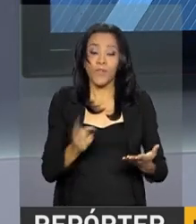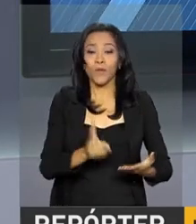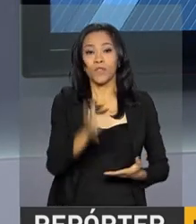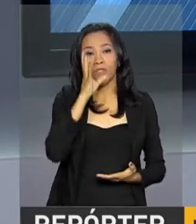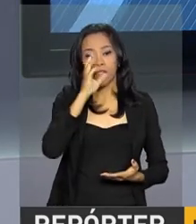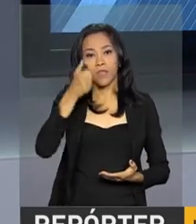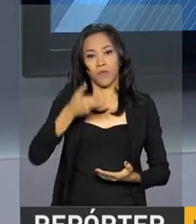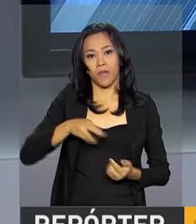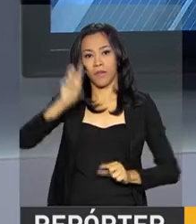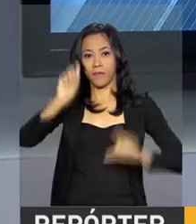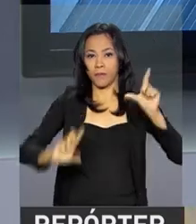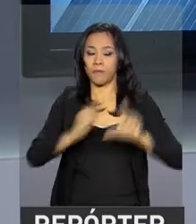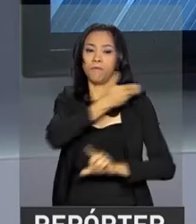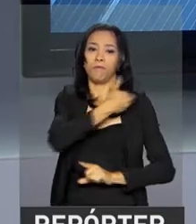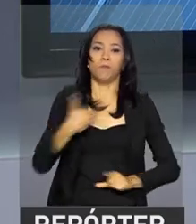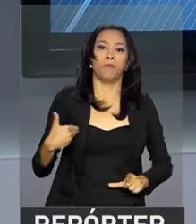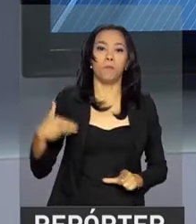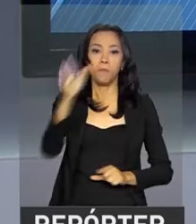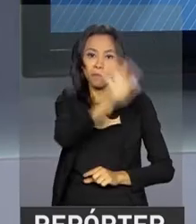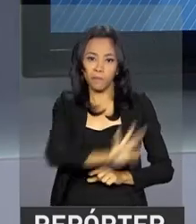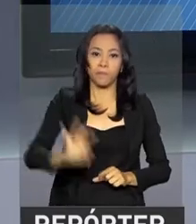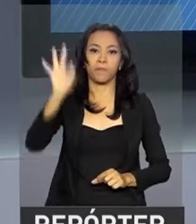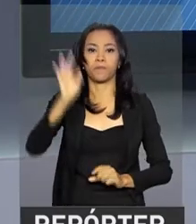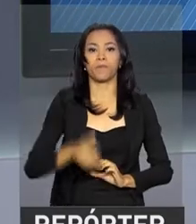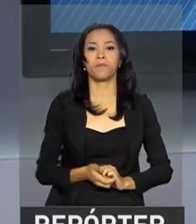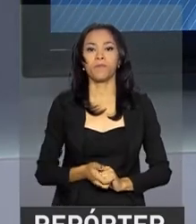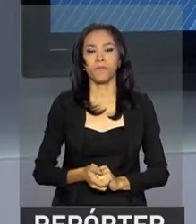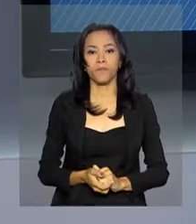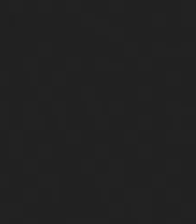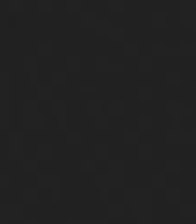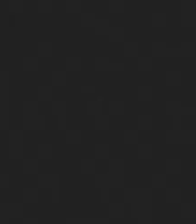continue com a gente na nbr a tv do governo federal